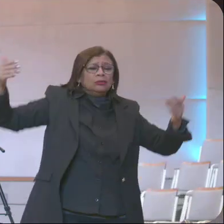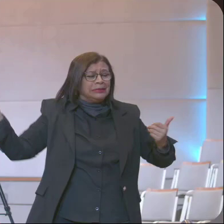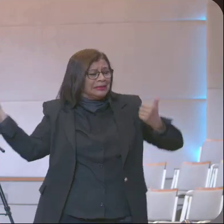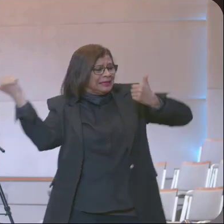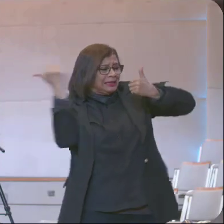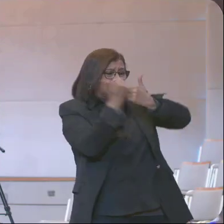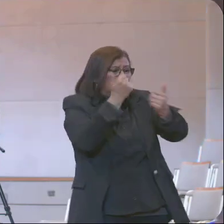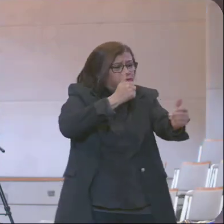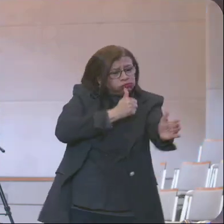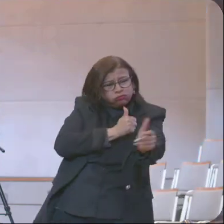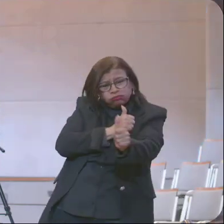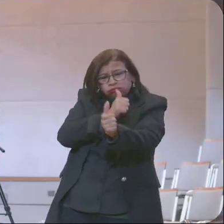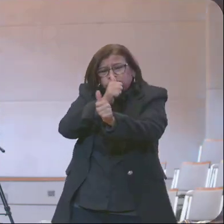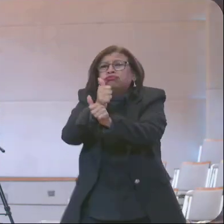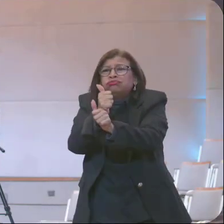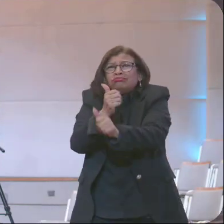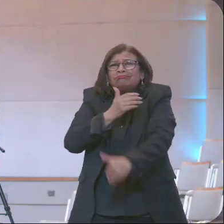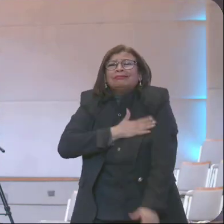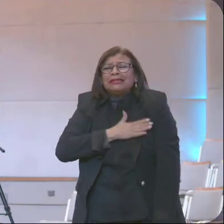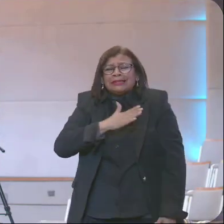tomou o meu